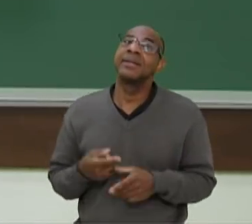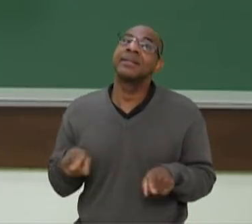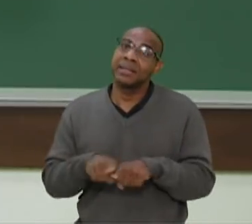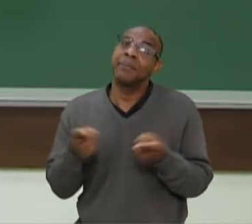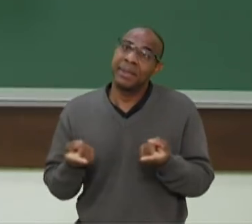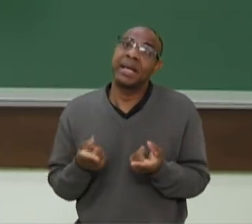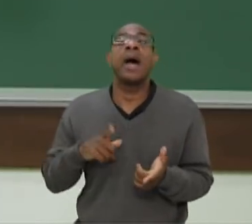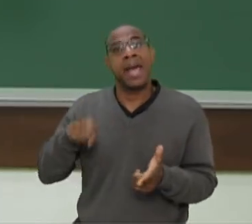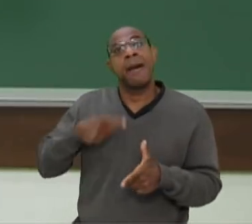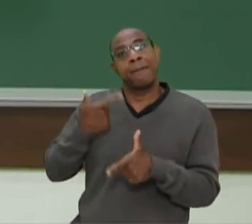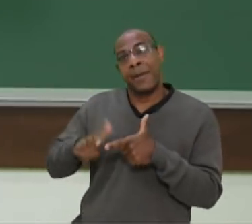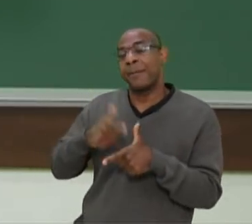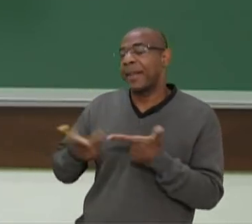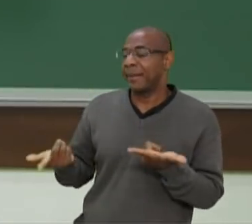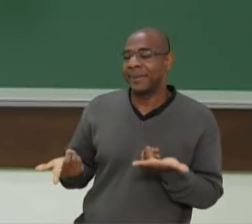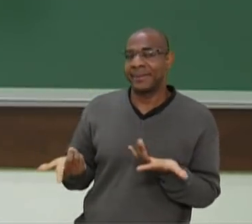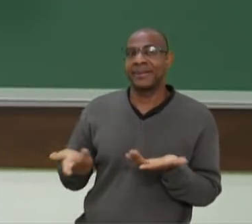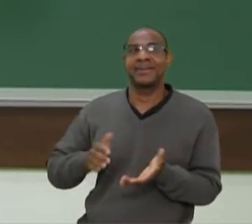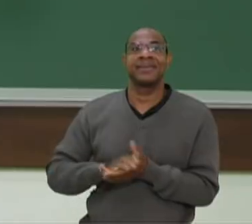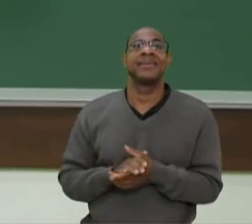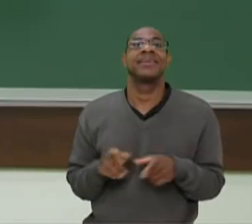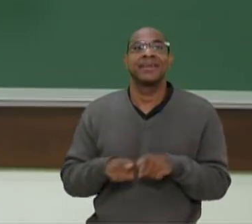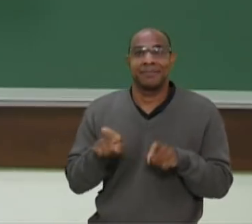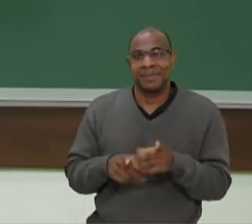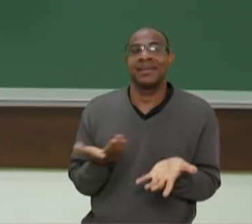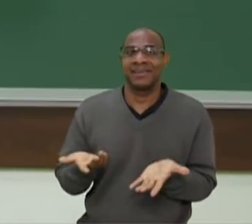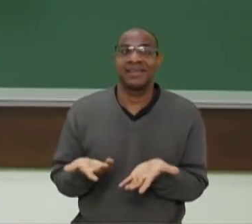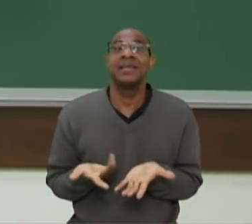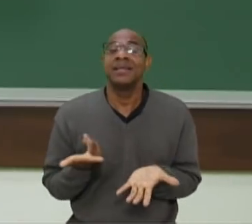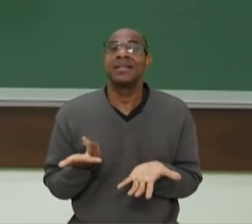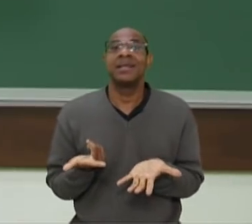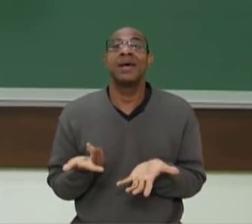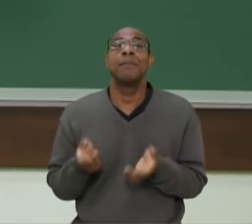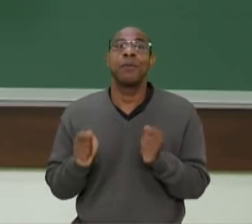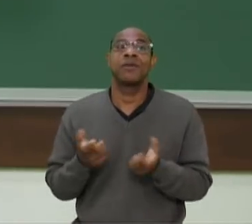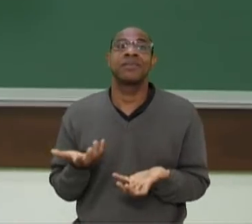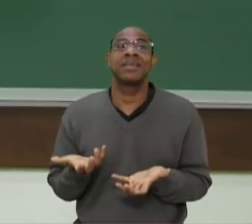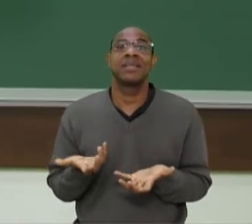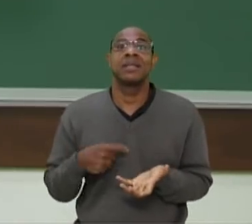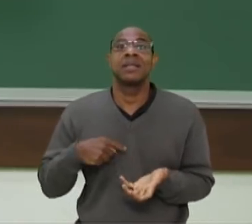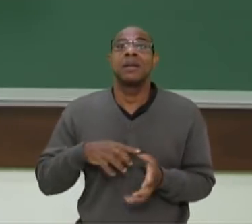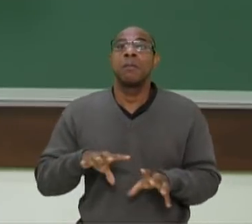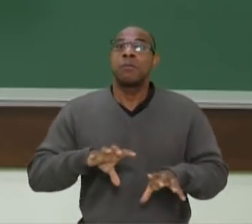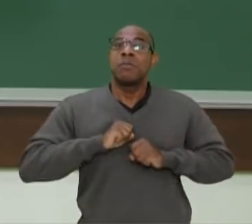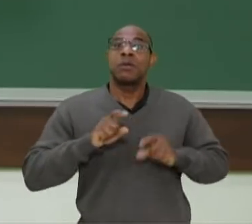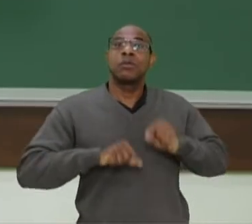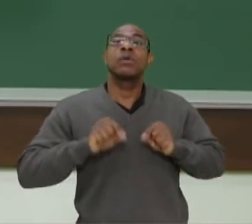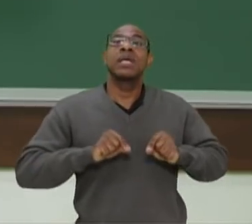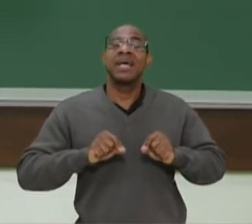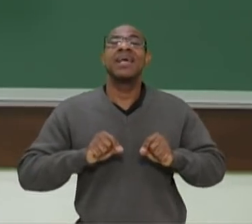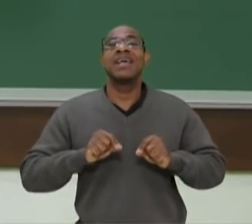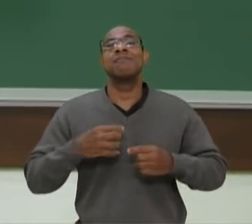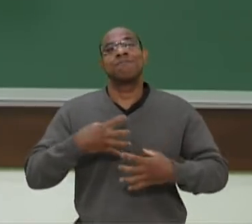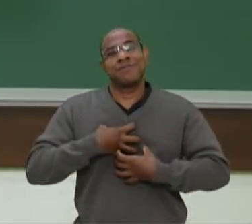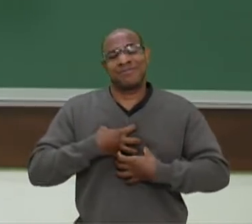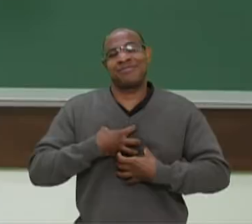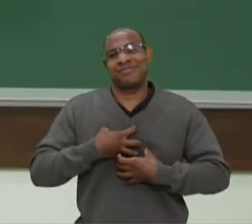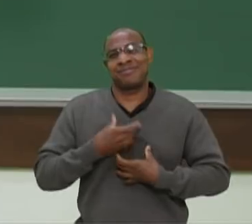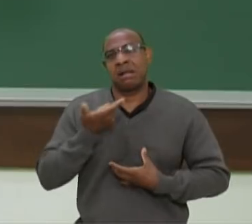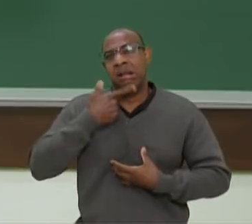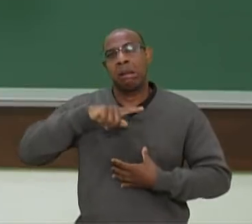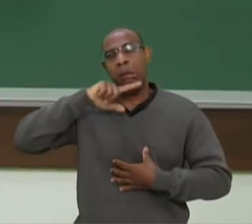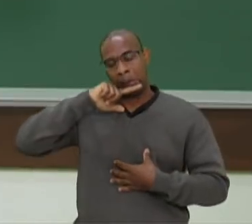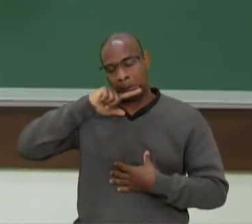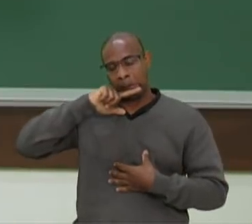dos sintomas. É a instabilidade. Então isso causa o quê? Uma instabilidade do nosso humor.